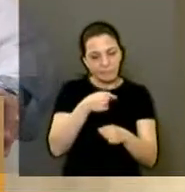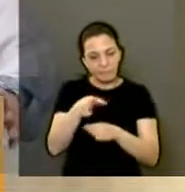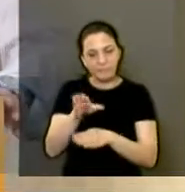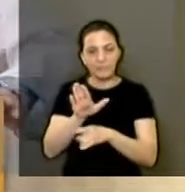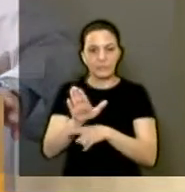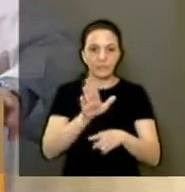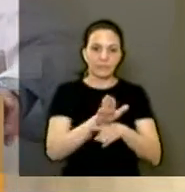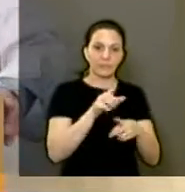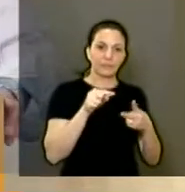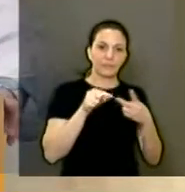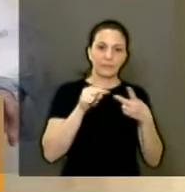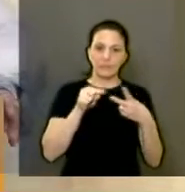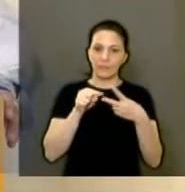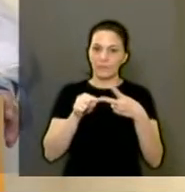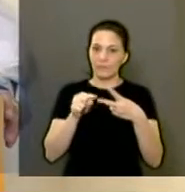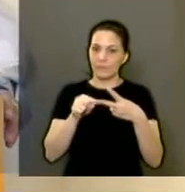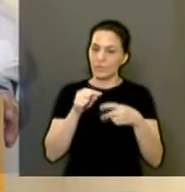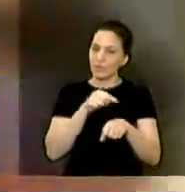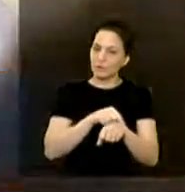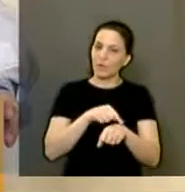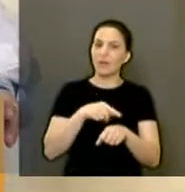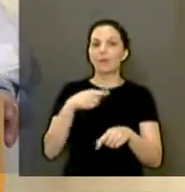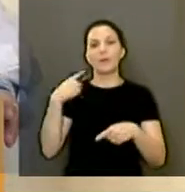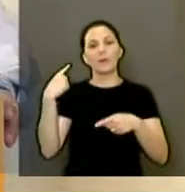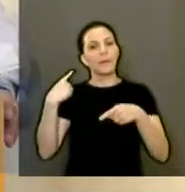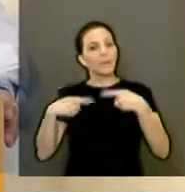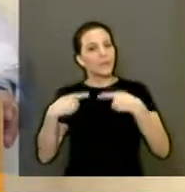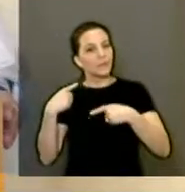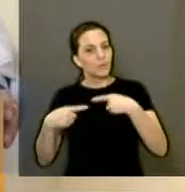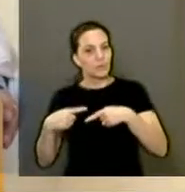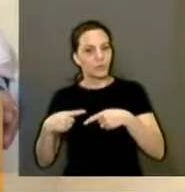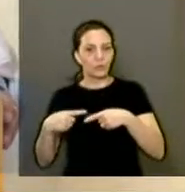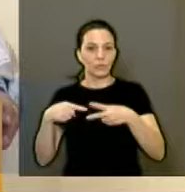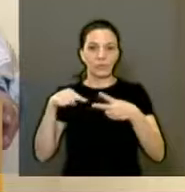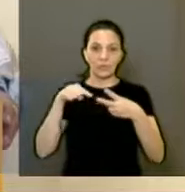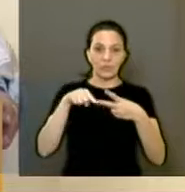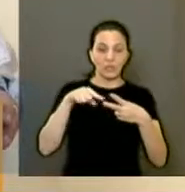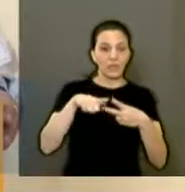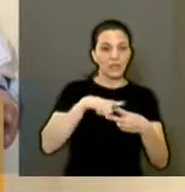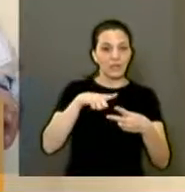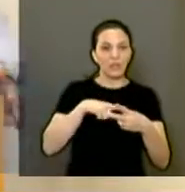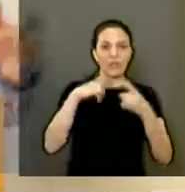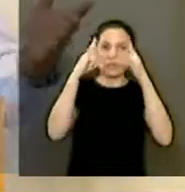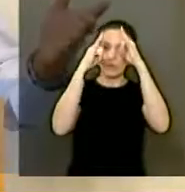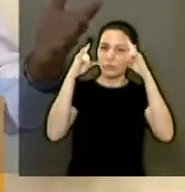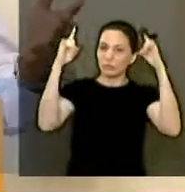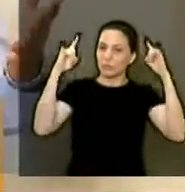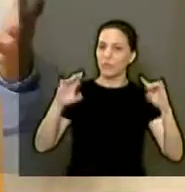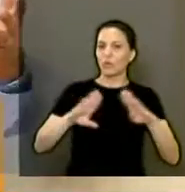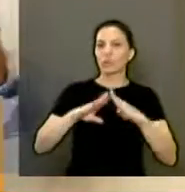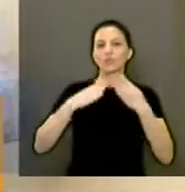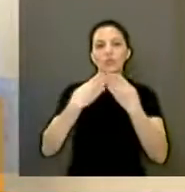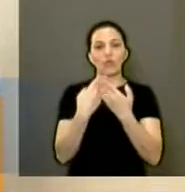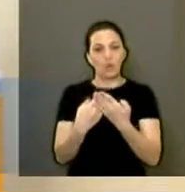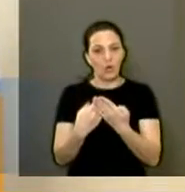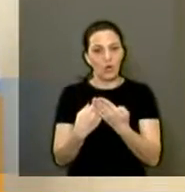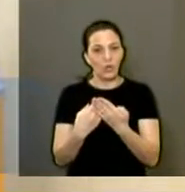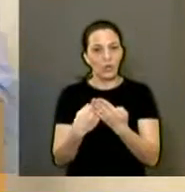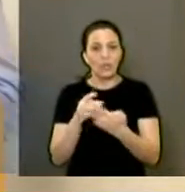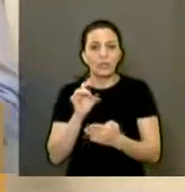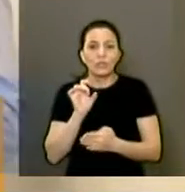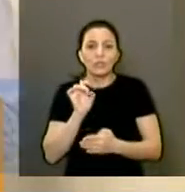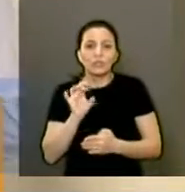horário político doutor que eu faria o circo escola só que a gente não